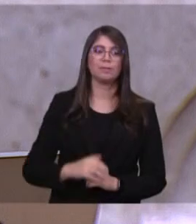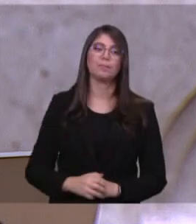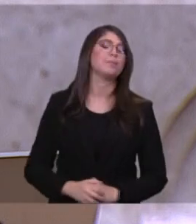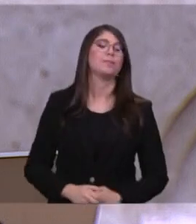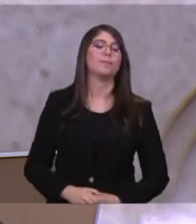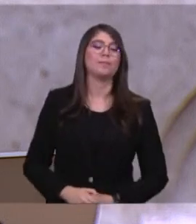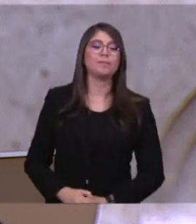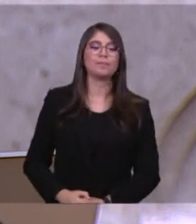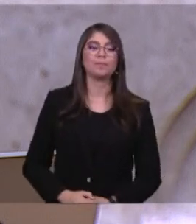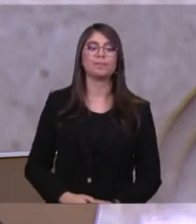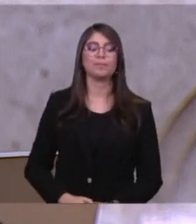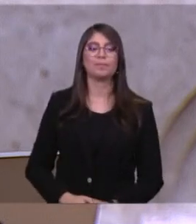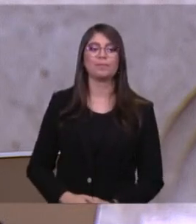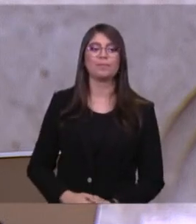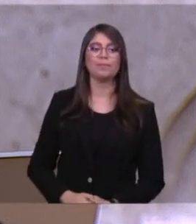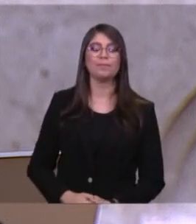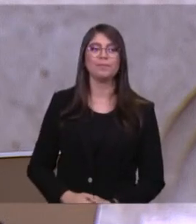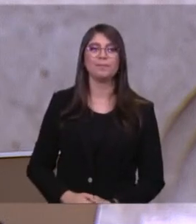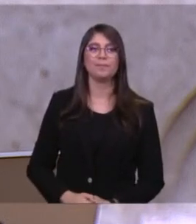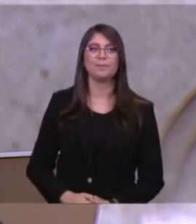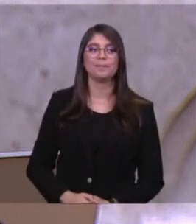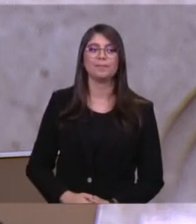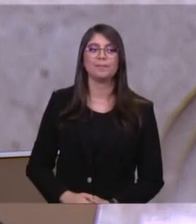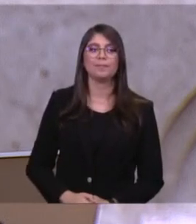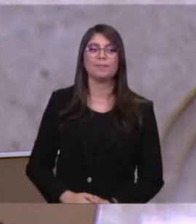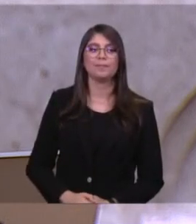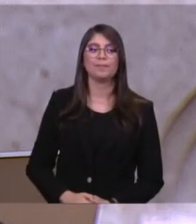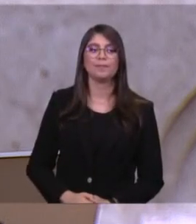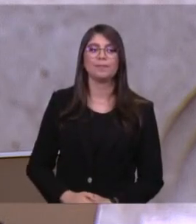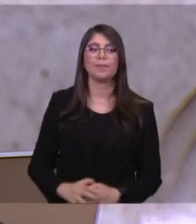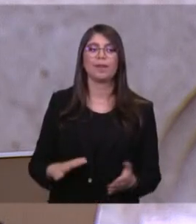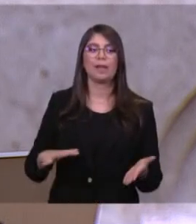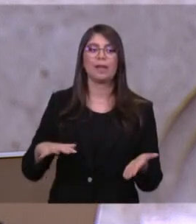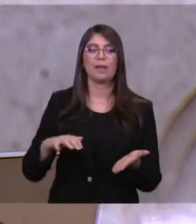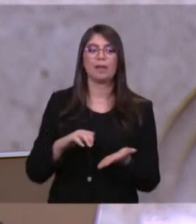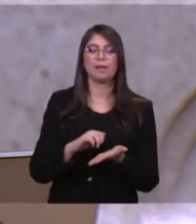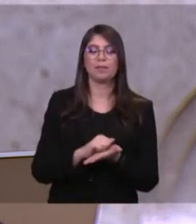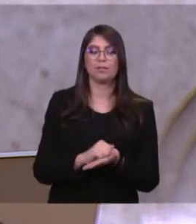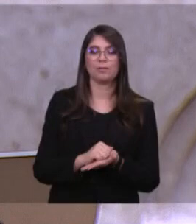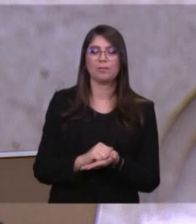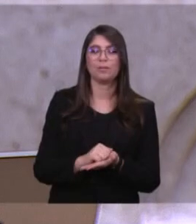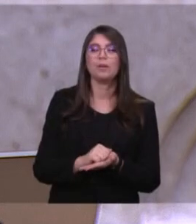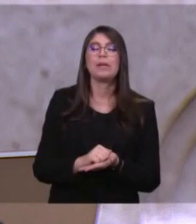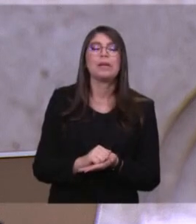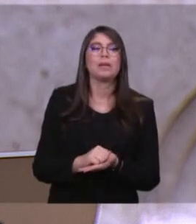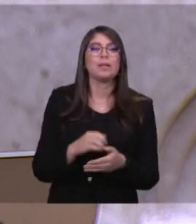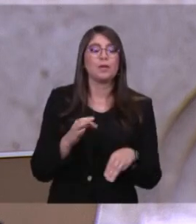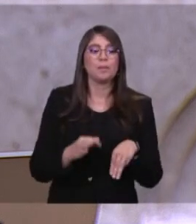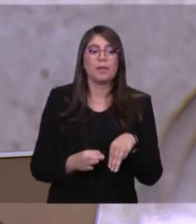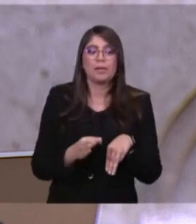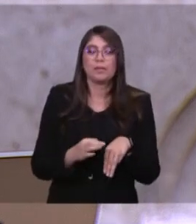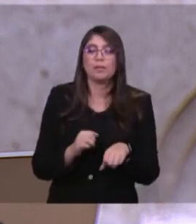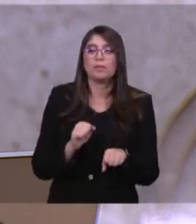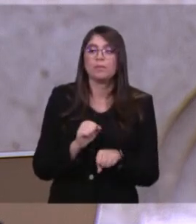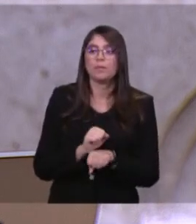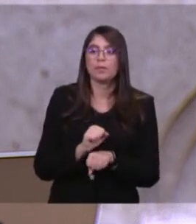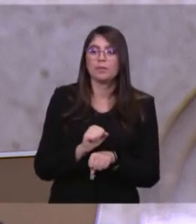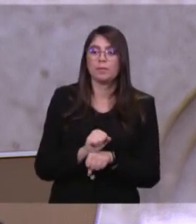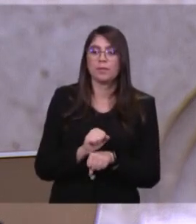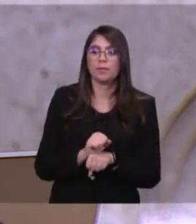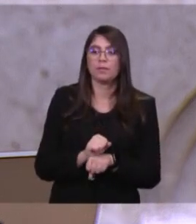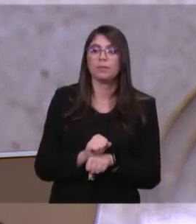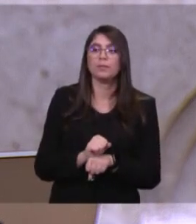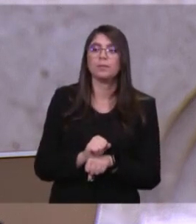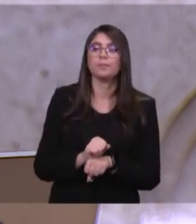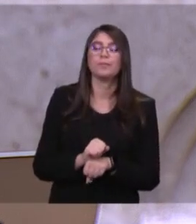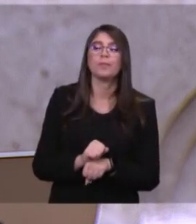Zanin. Cristiano Zanin. Ministro Luiz Roberto Barroso, presidente da STF. Temos uma ausência de ministro, aguardando a nomeação pelo presidente da República,